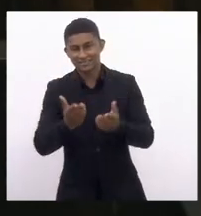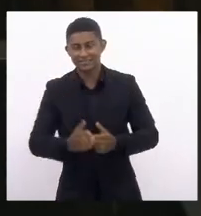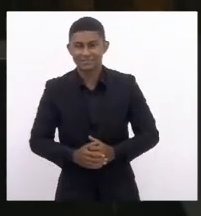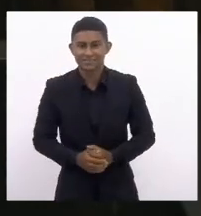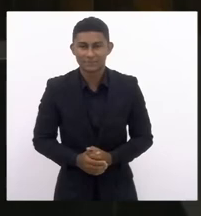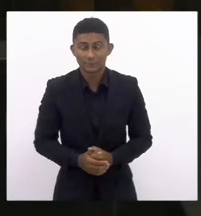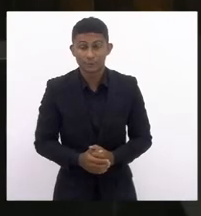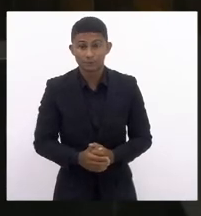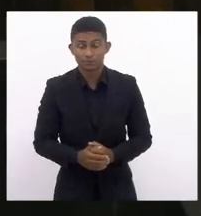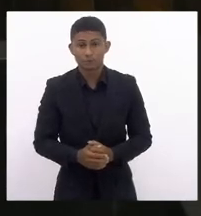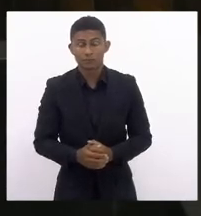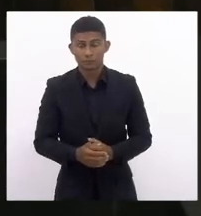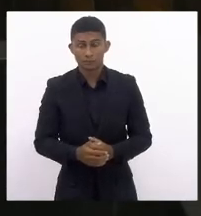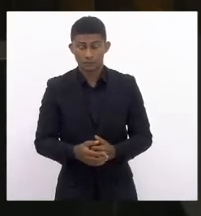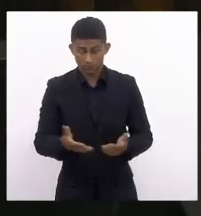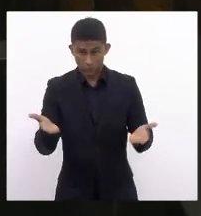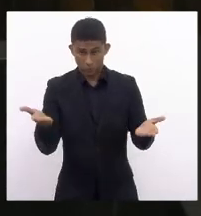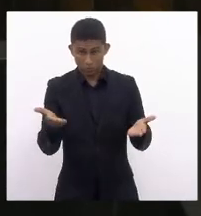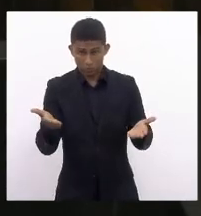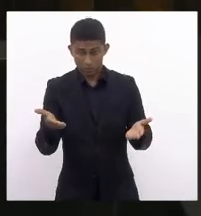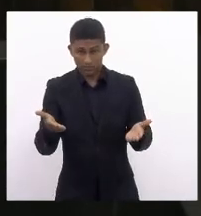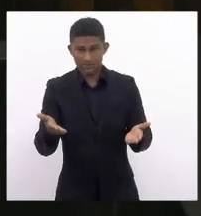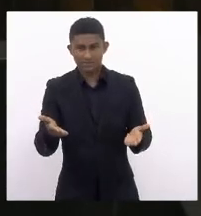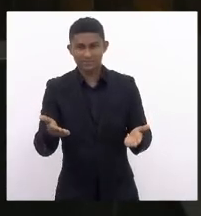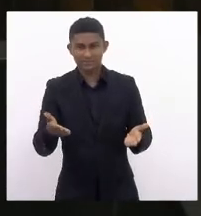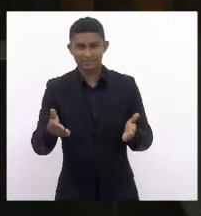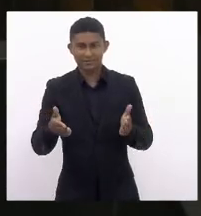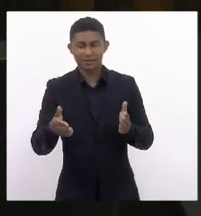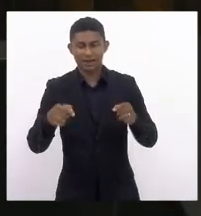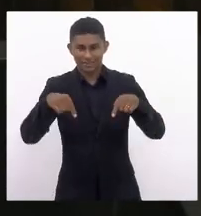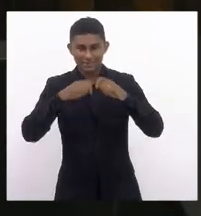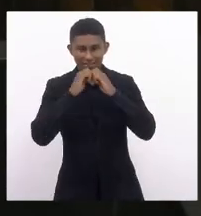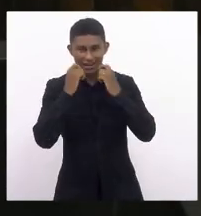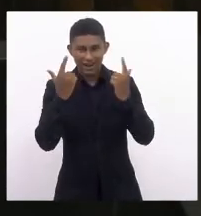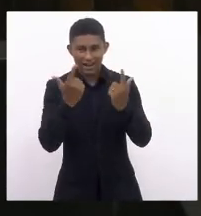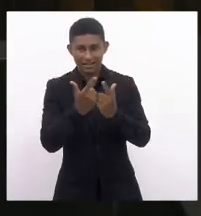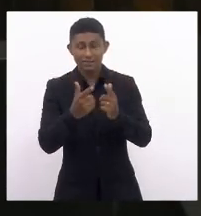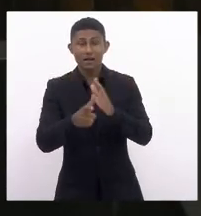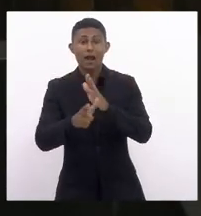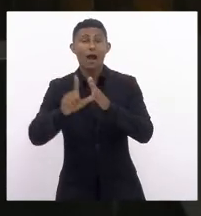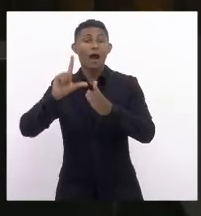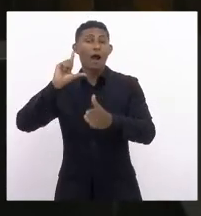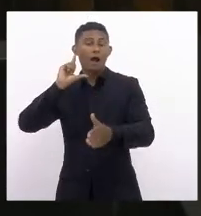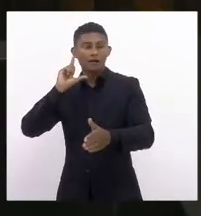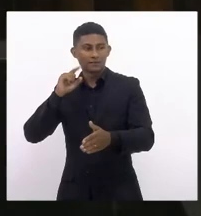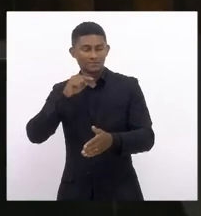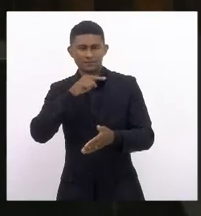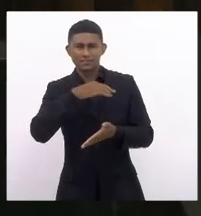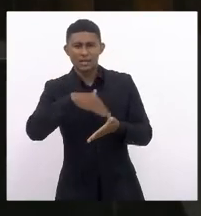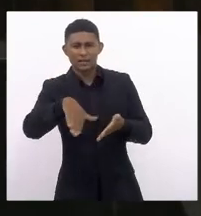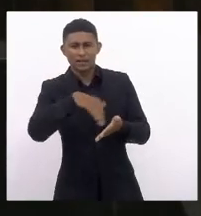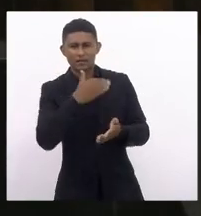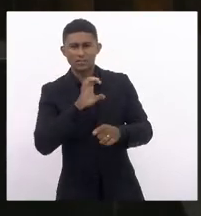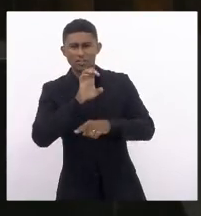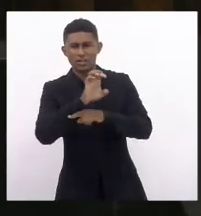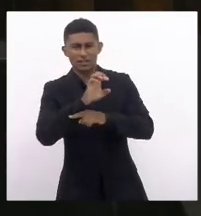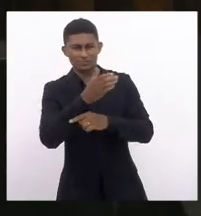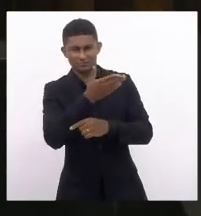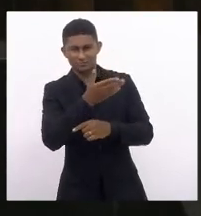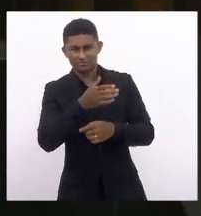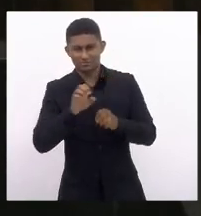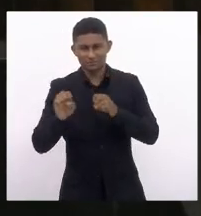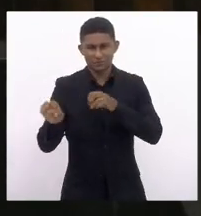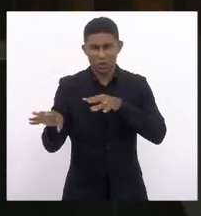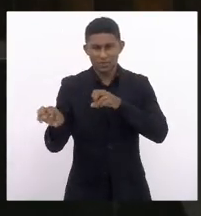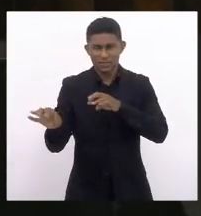Hoje, antes de vir aqui para a Assembleia Legislativa, eu passei em frente à Secretaria de Estado de Educação, onde